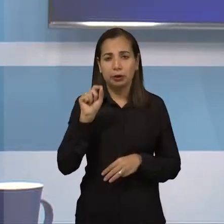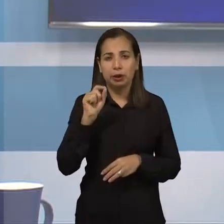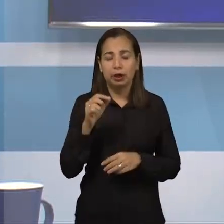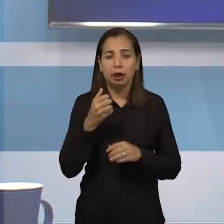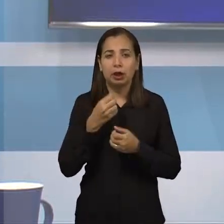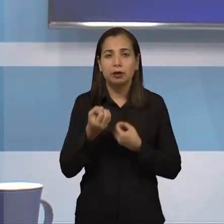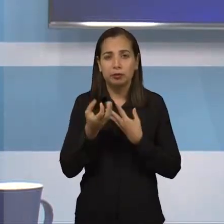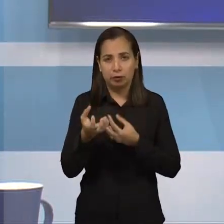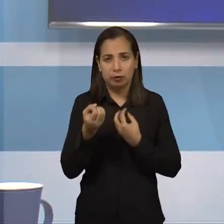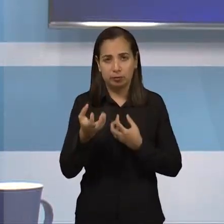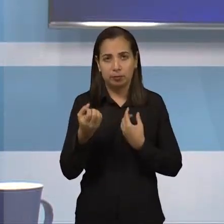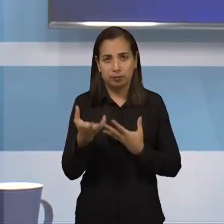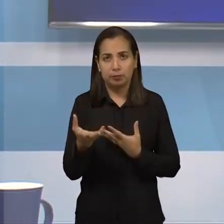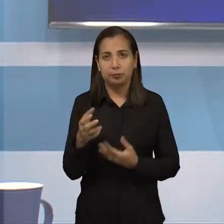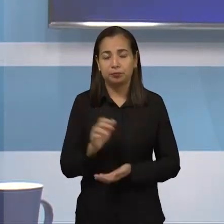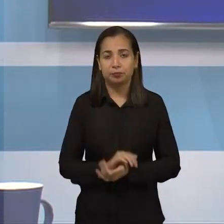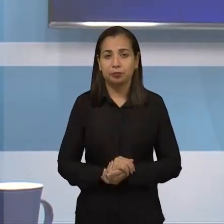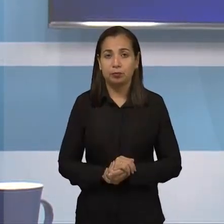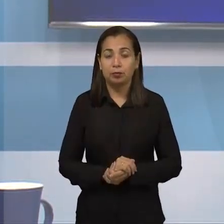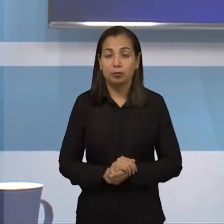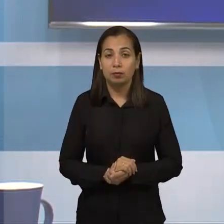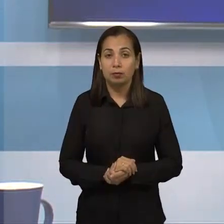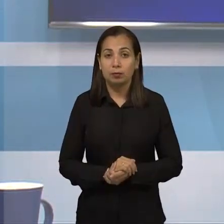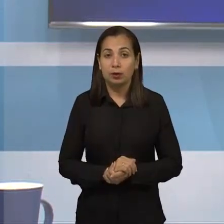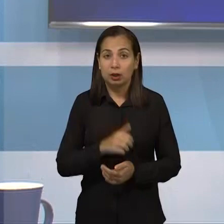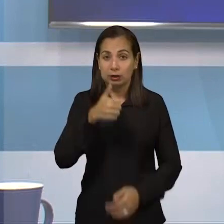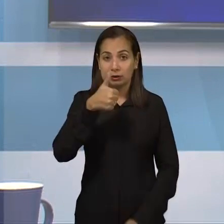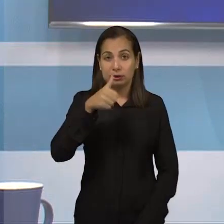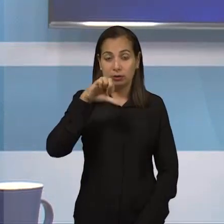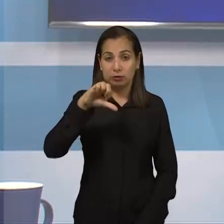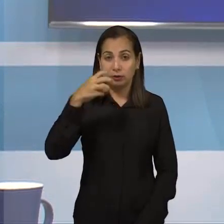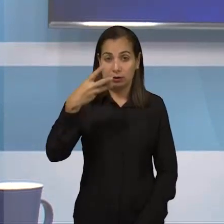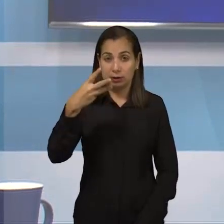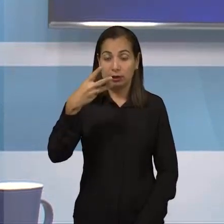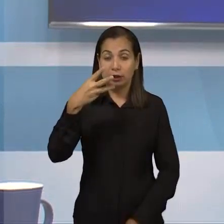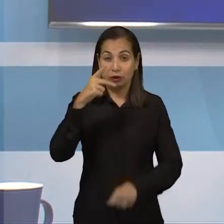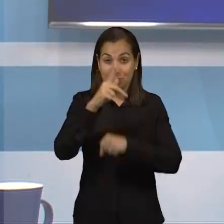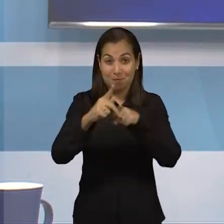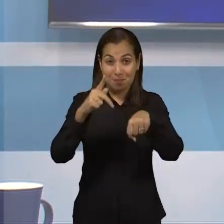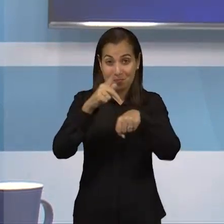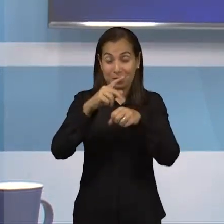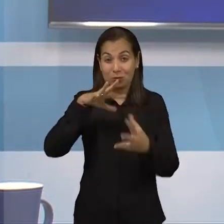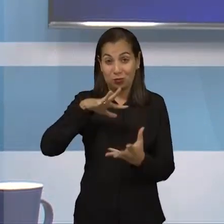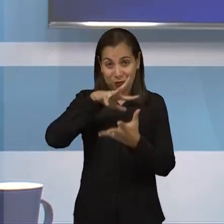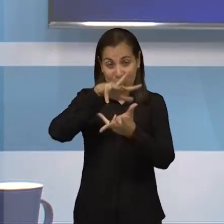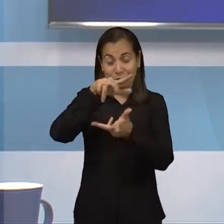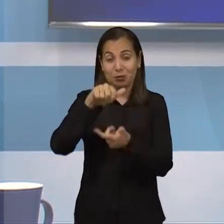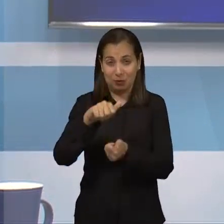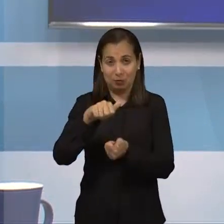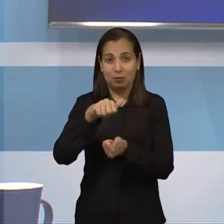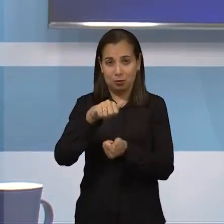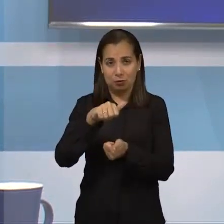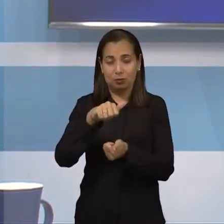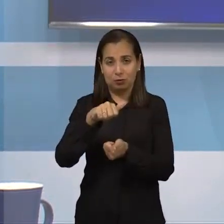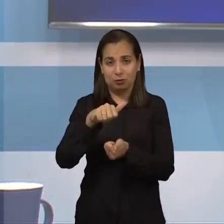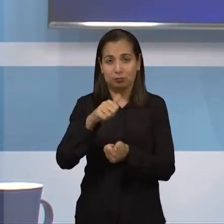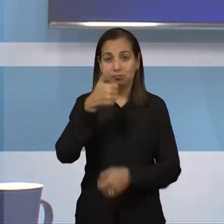informação aqui. Em 193 países do mundo,